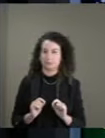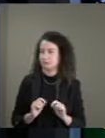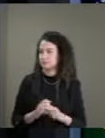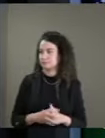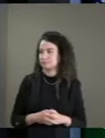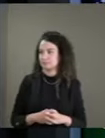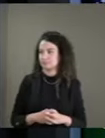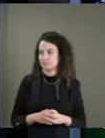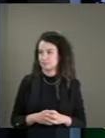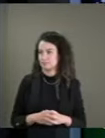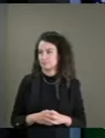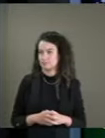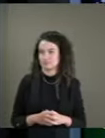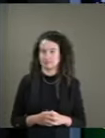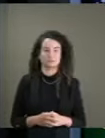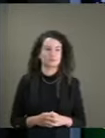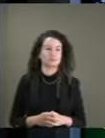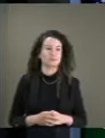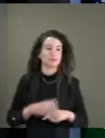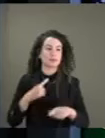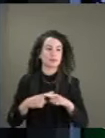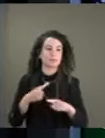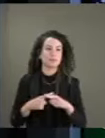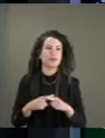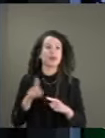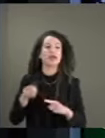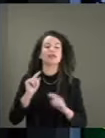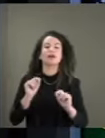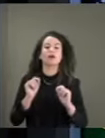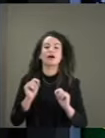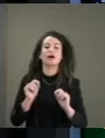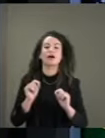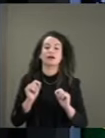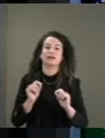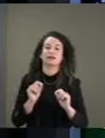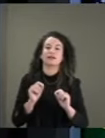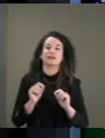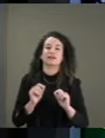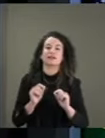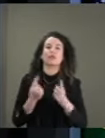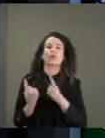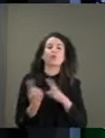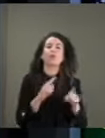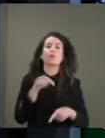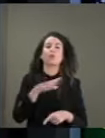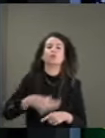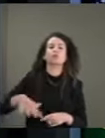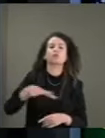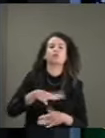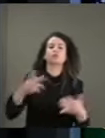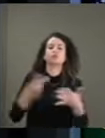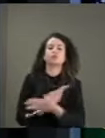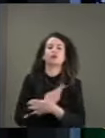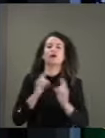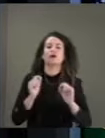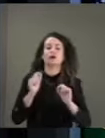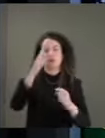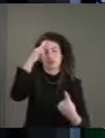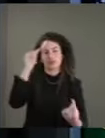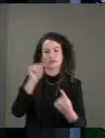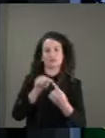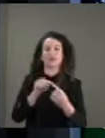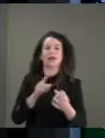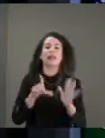consumo, facilitará o tráfico de drogas, contrariando todo o espírito da lei